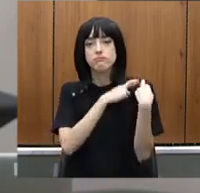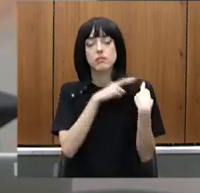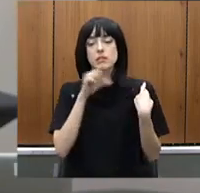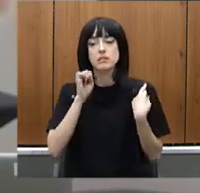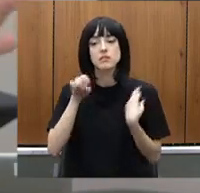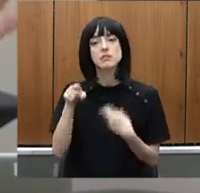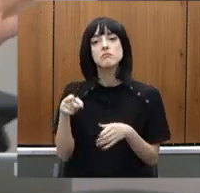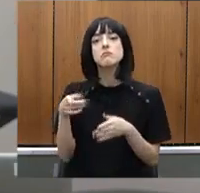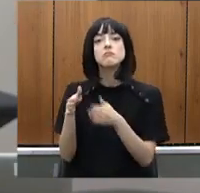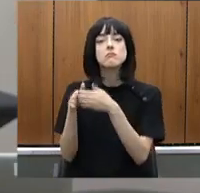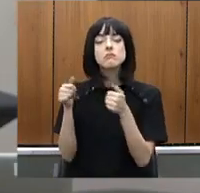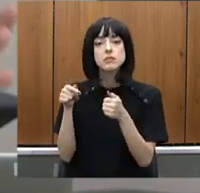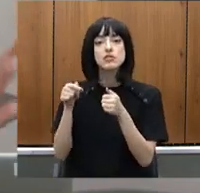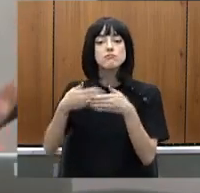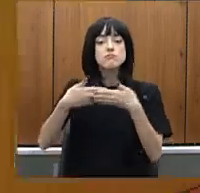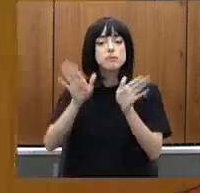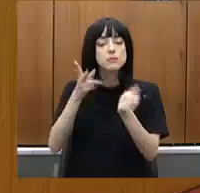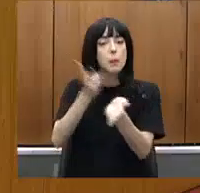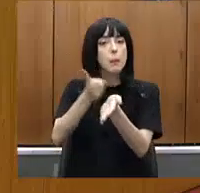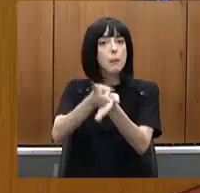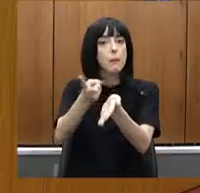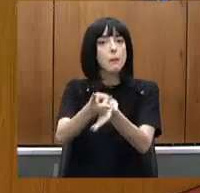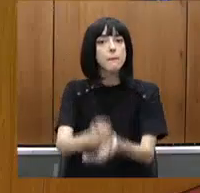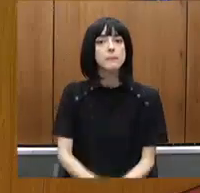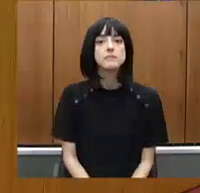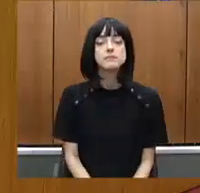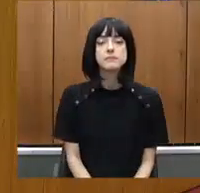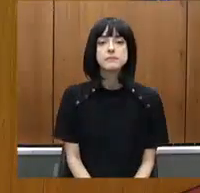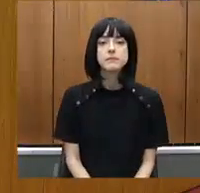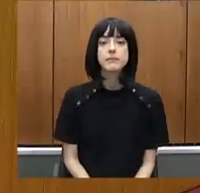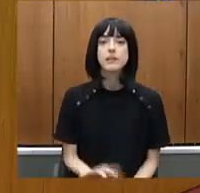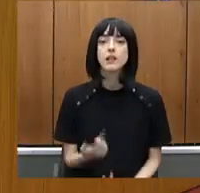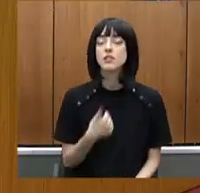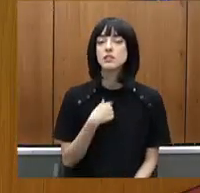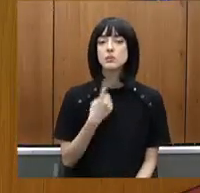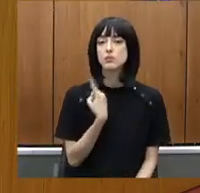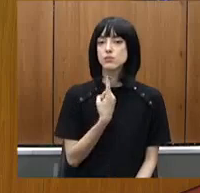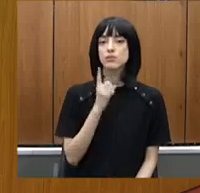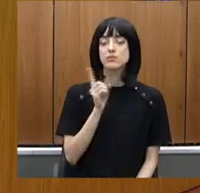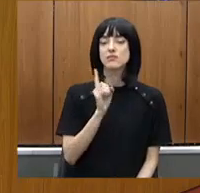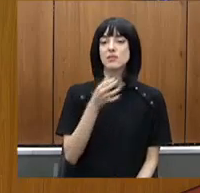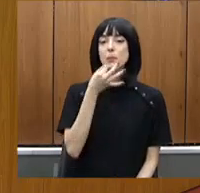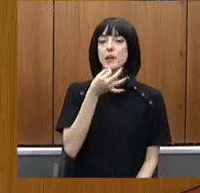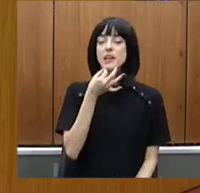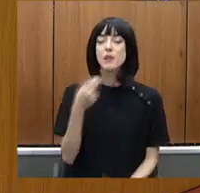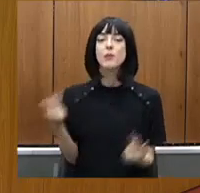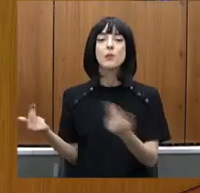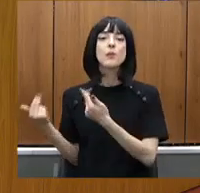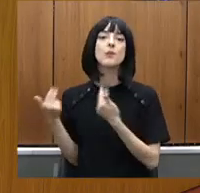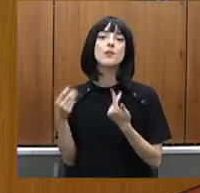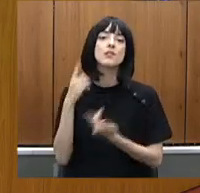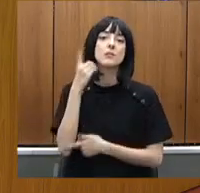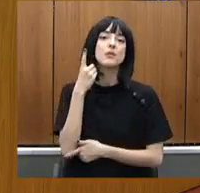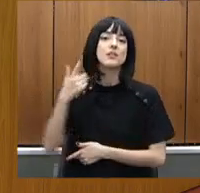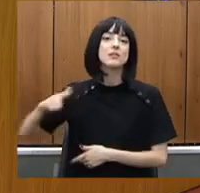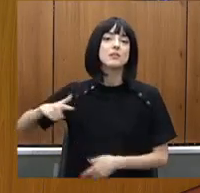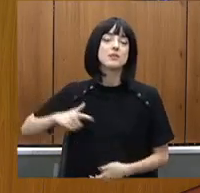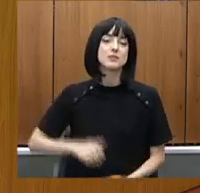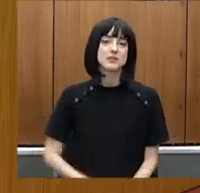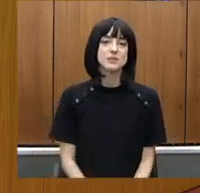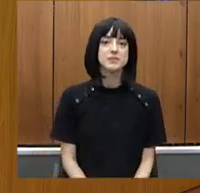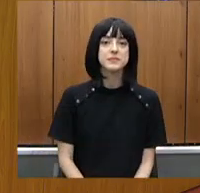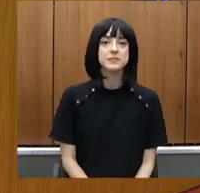inclusive não é só meu não os deputados todos aqui né Deputado João Leite Opa o meu também Comandante